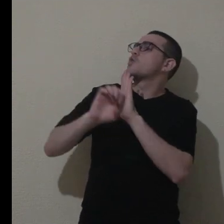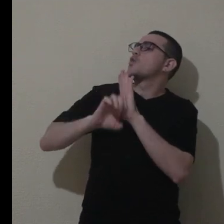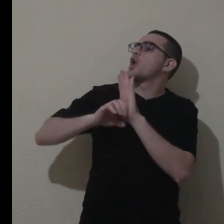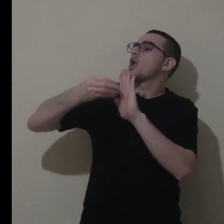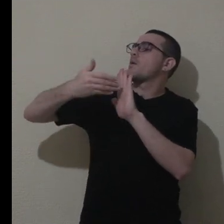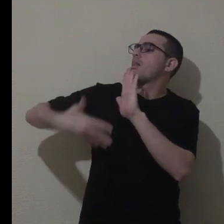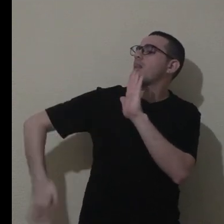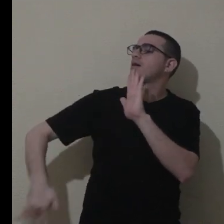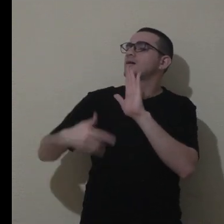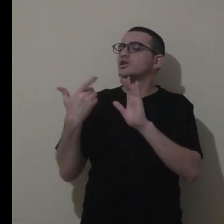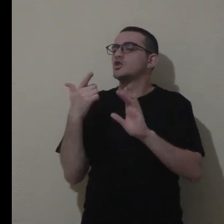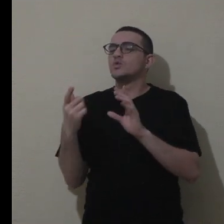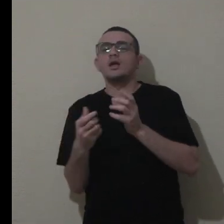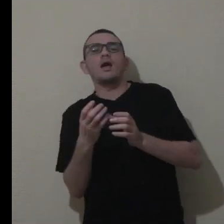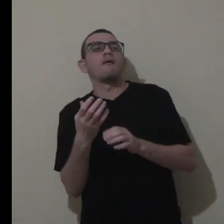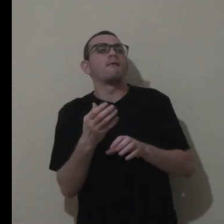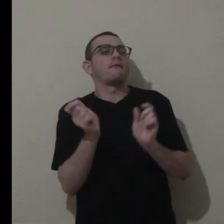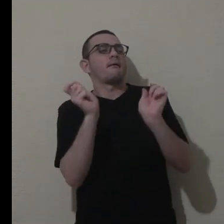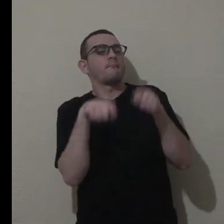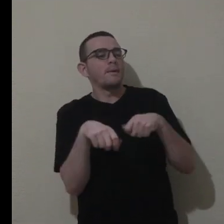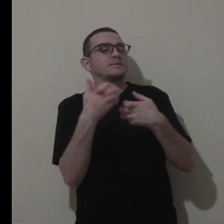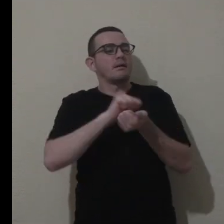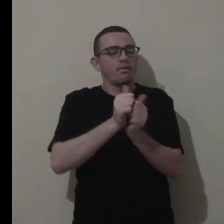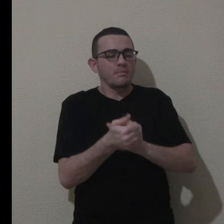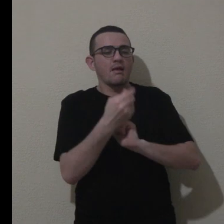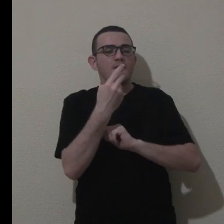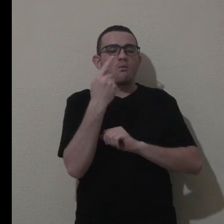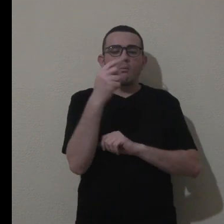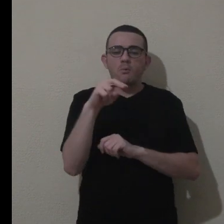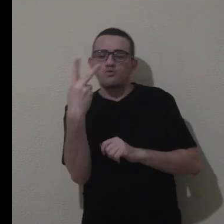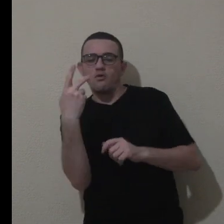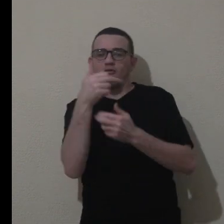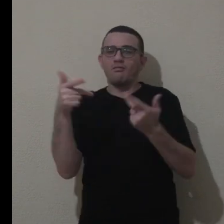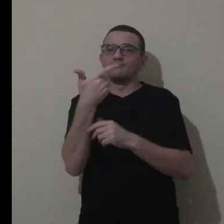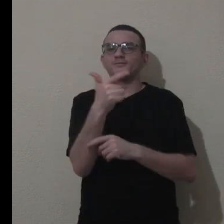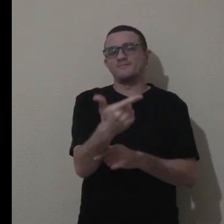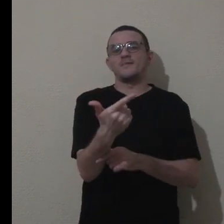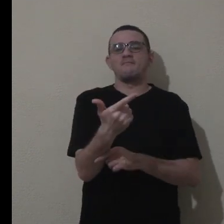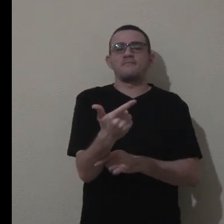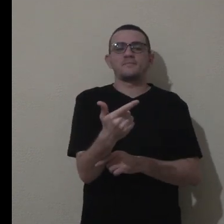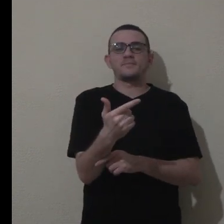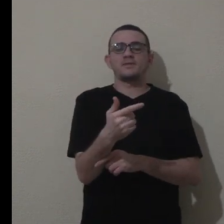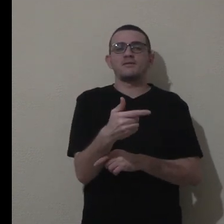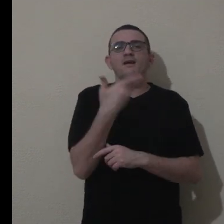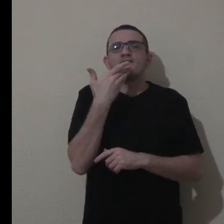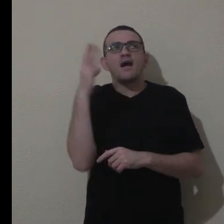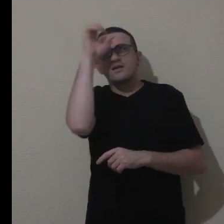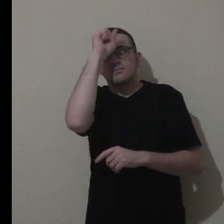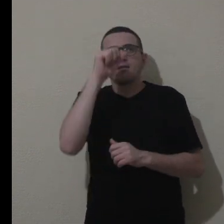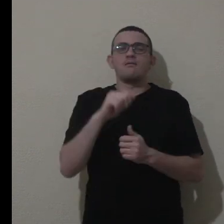o flexibilidade e capacidade de adaptação 1.2, 2.0, não tem, né? Facilidade de aprendizado,